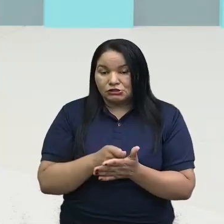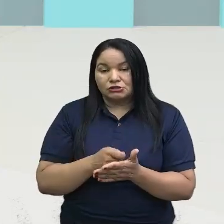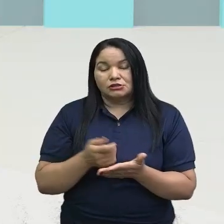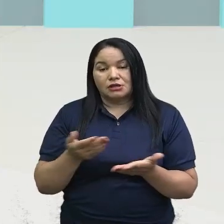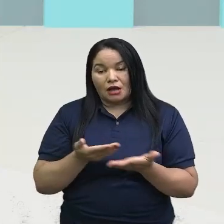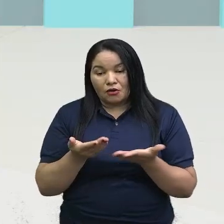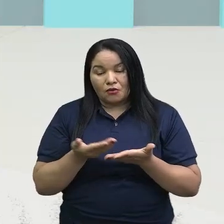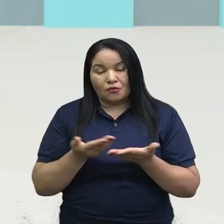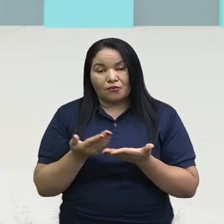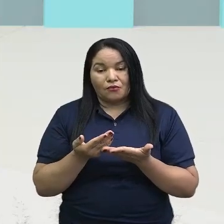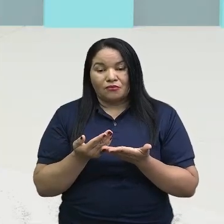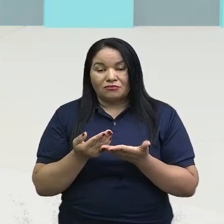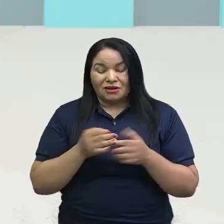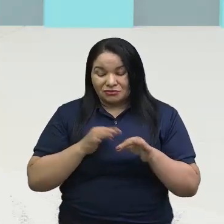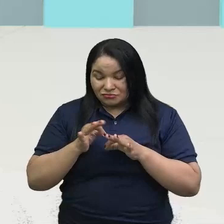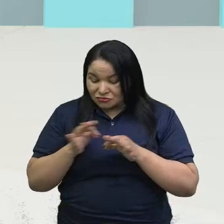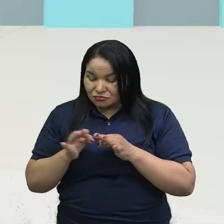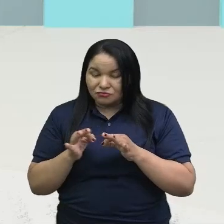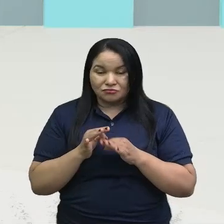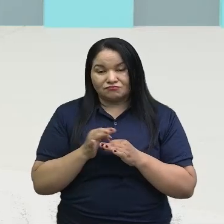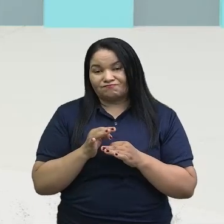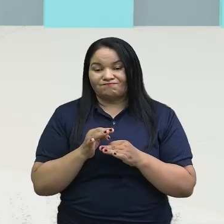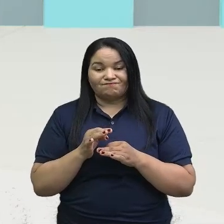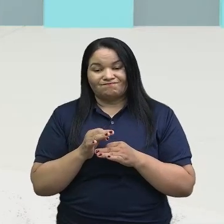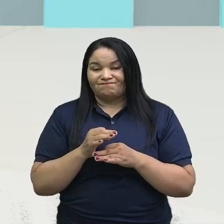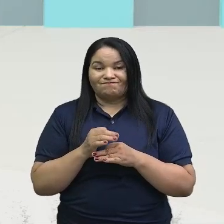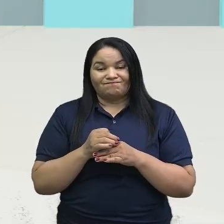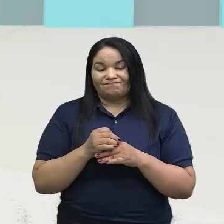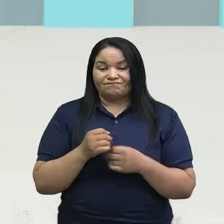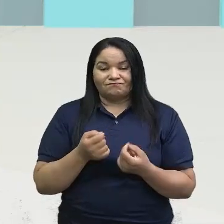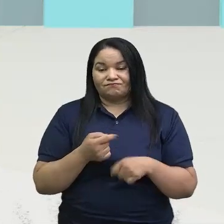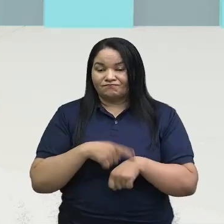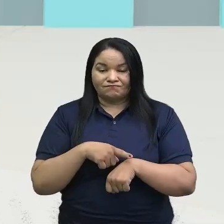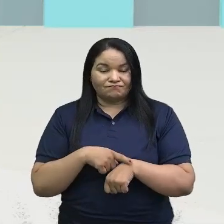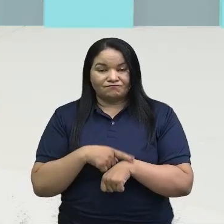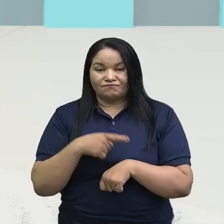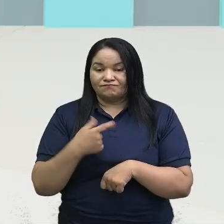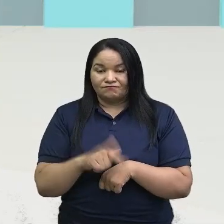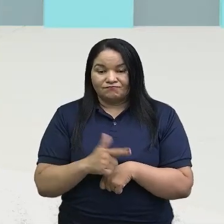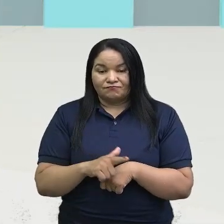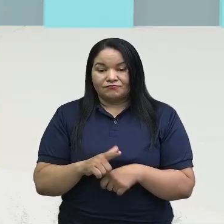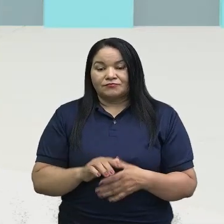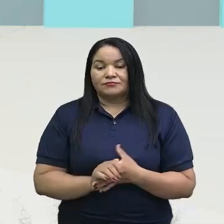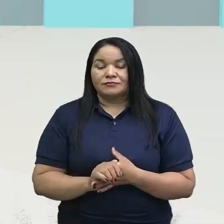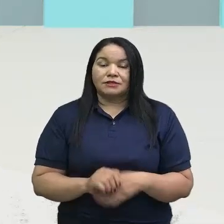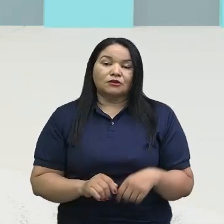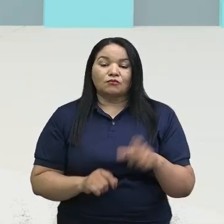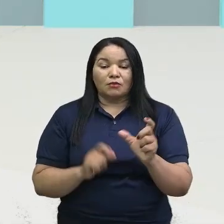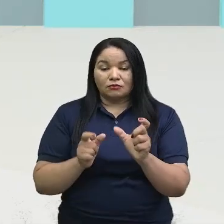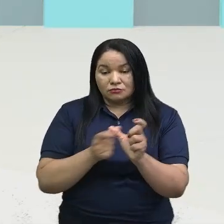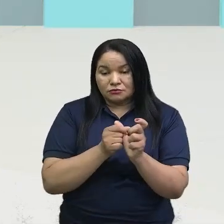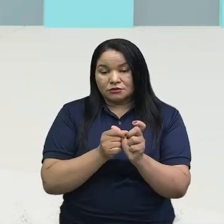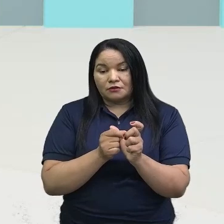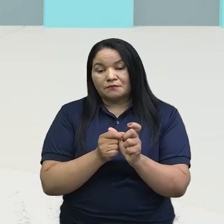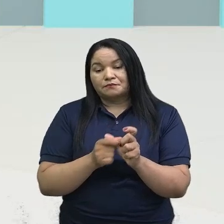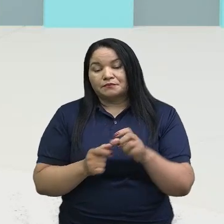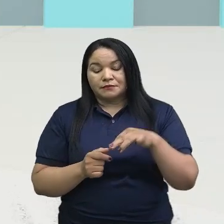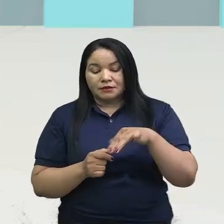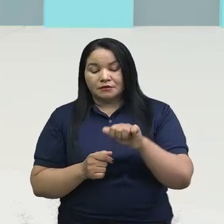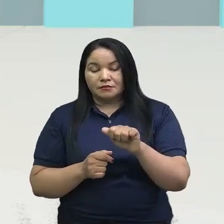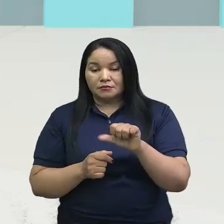agora não tem tempo para consertar. Então, a conjunção adversativa mas está sendo utilizada justamente